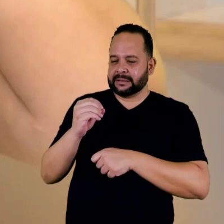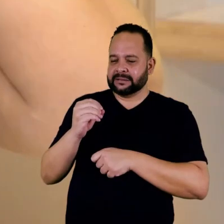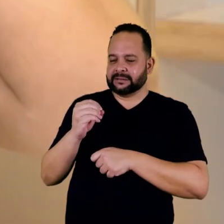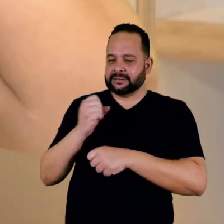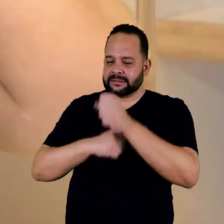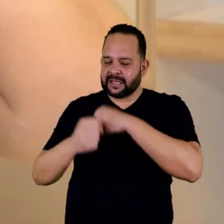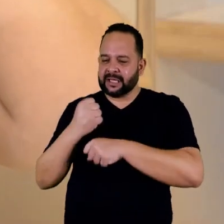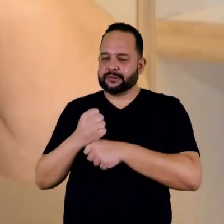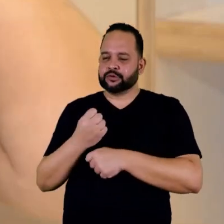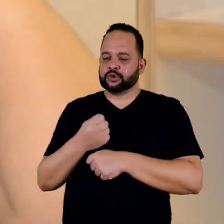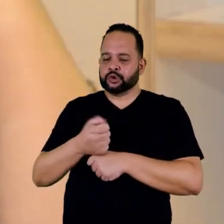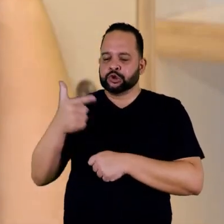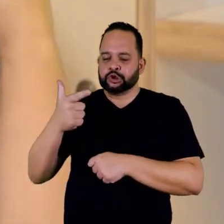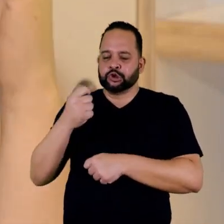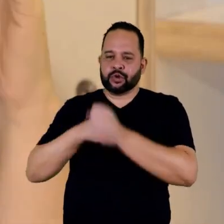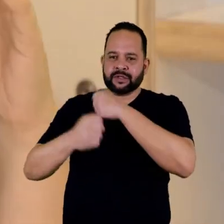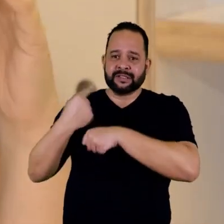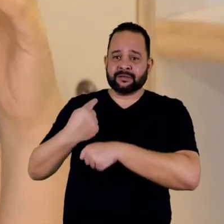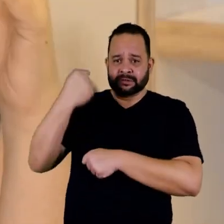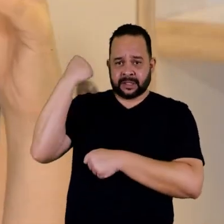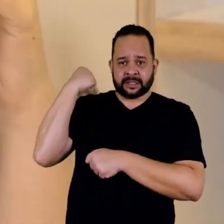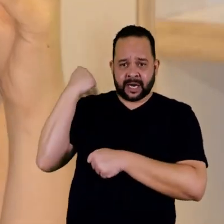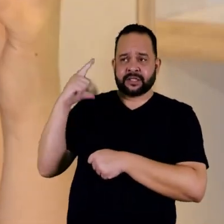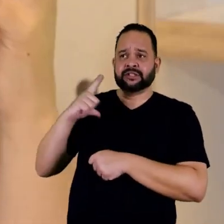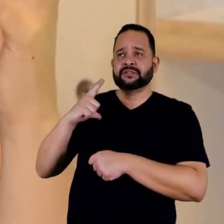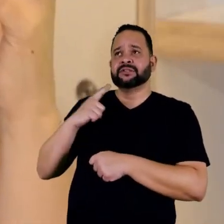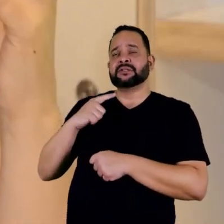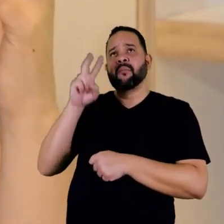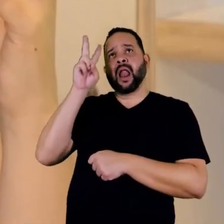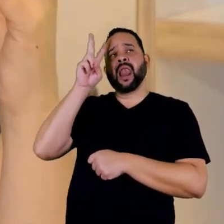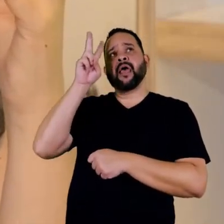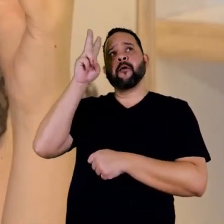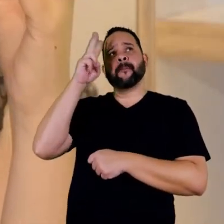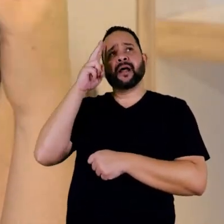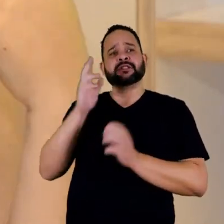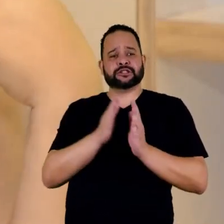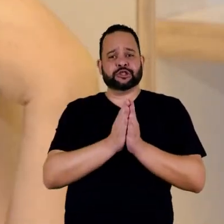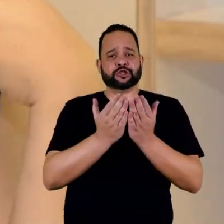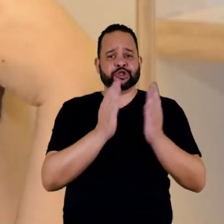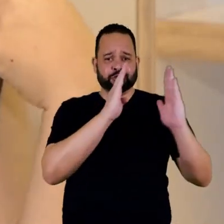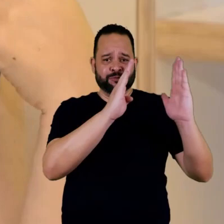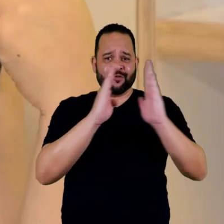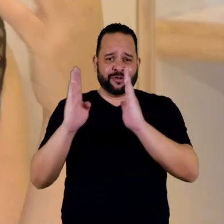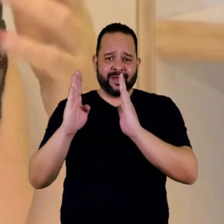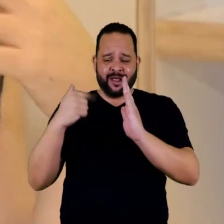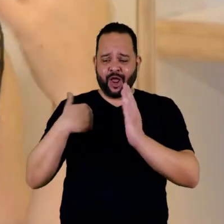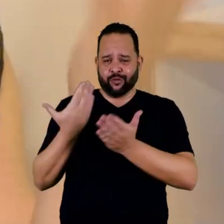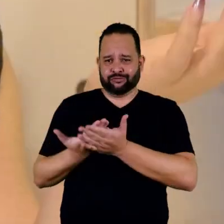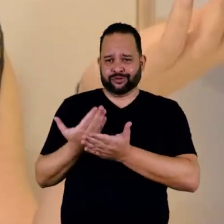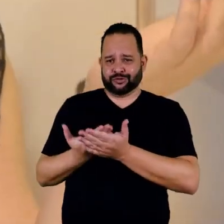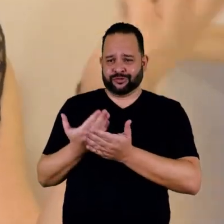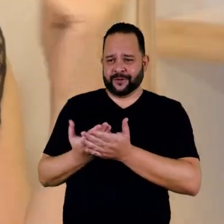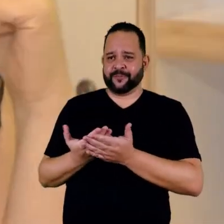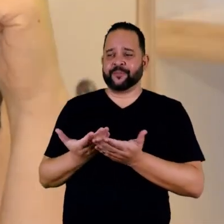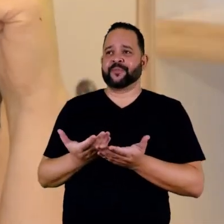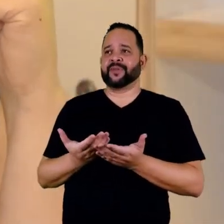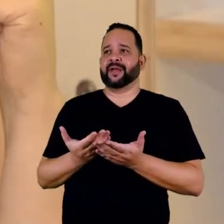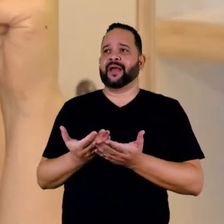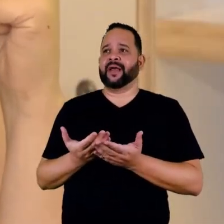atrás em que a gente também tinha a gente tinha uma memória de biblioteca muito eu que estudei em colégio